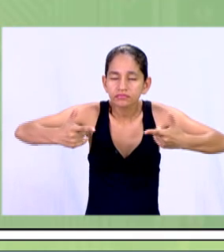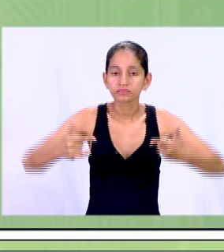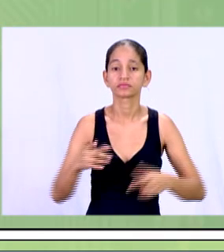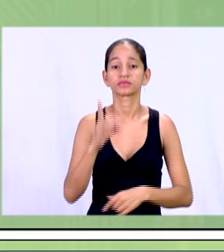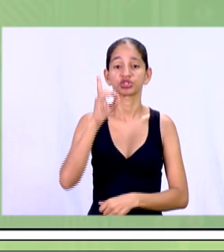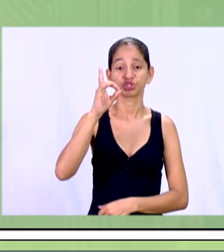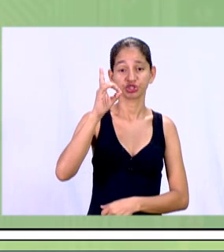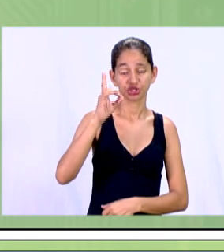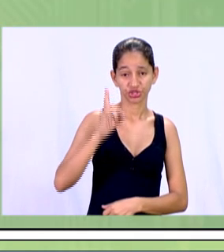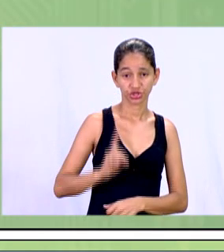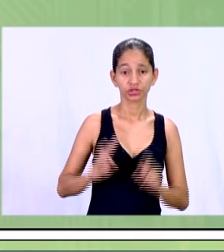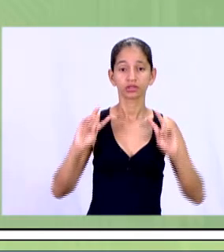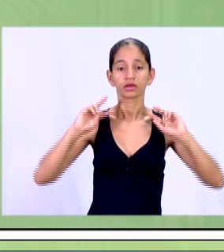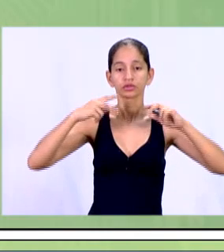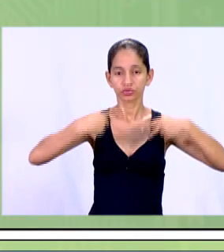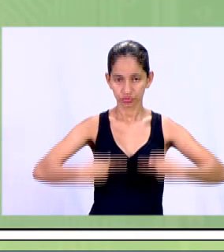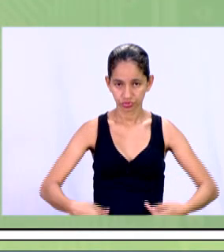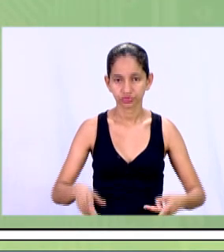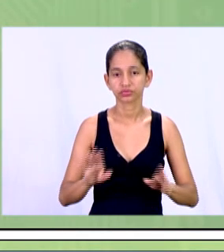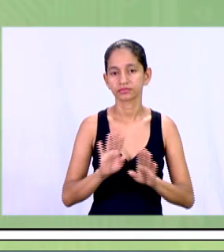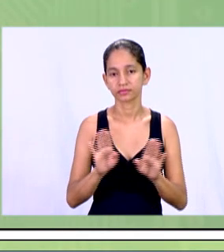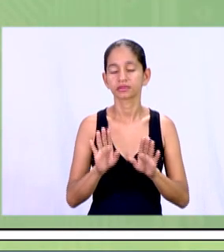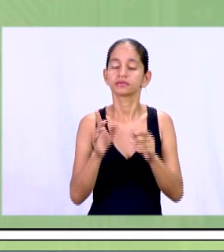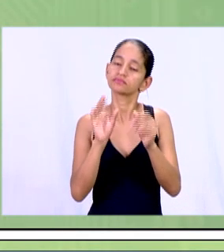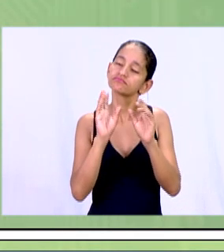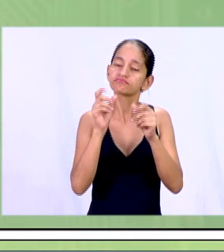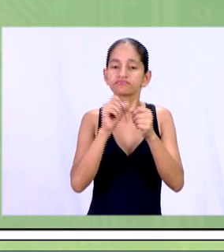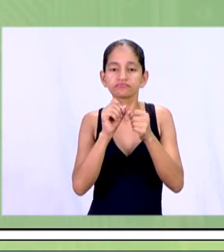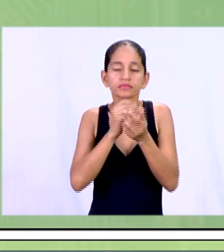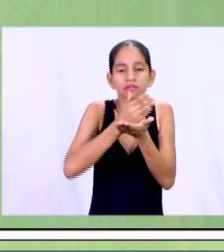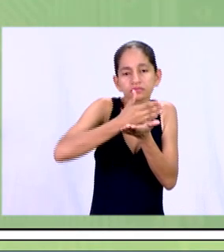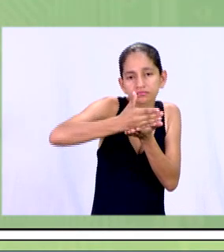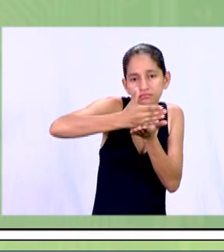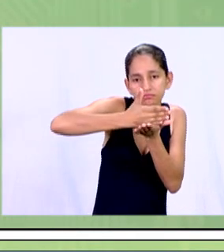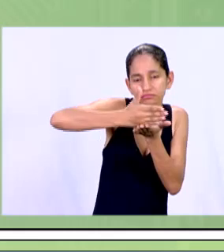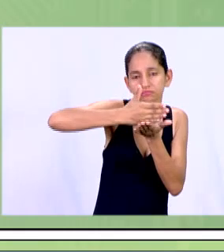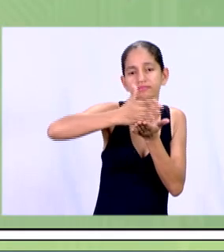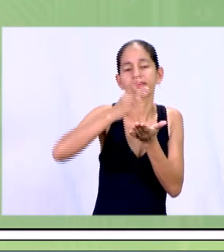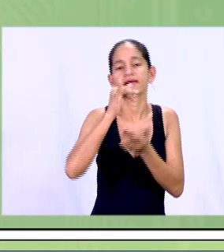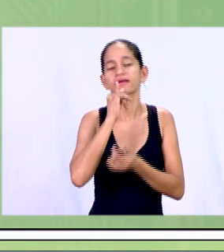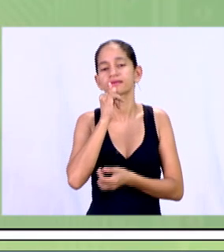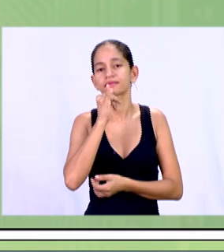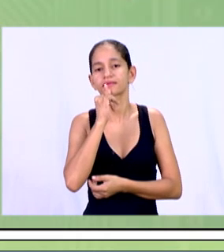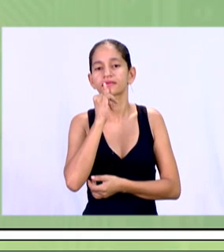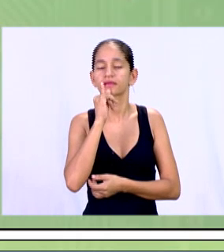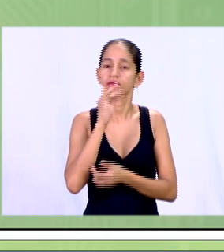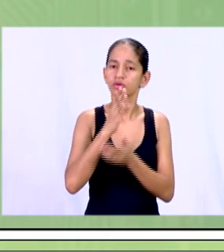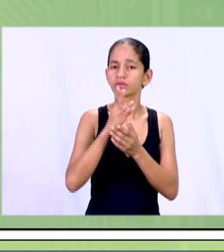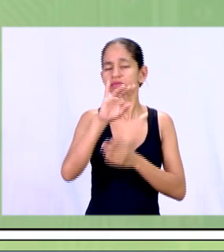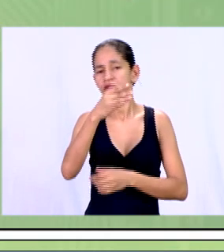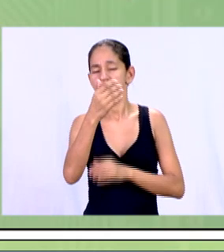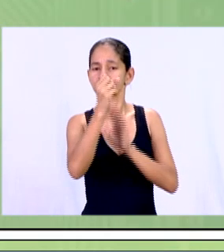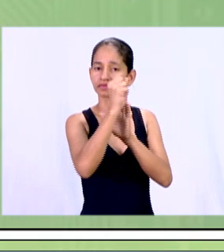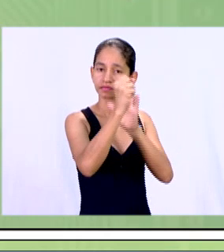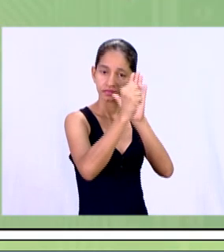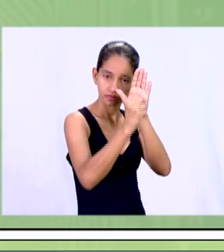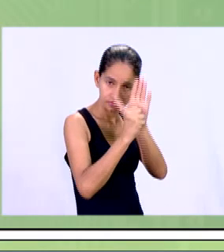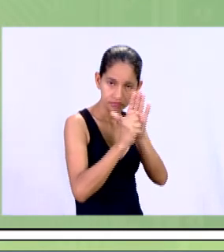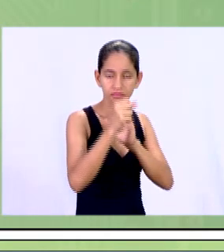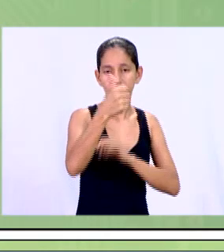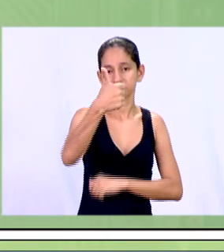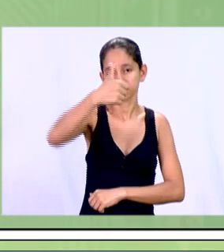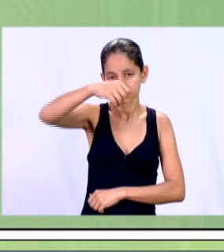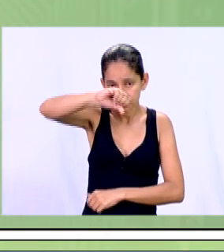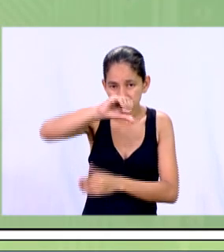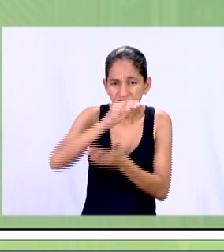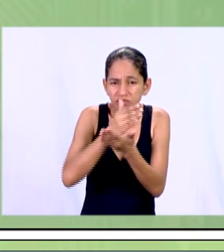direitos humanos. Essa é uma ética que ela começa a se desenvolver a partir do final do século XIX,